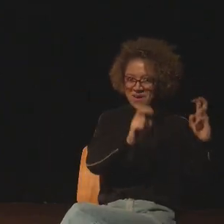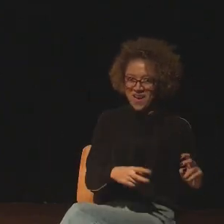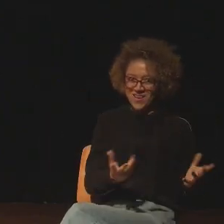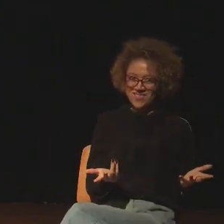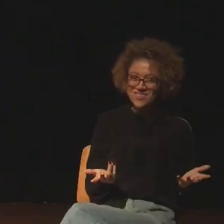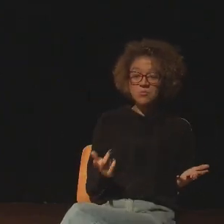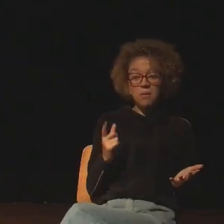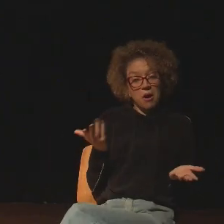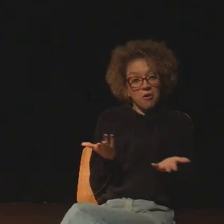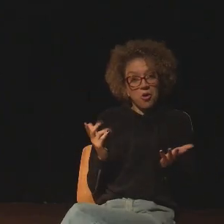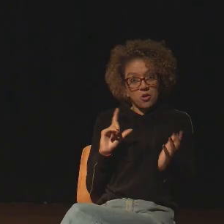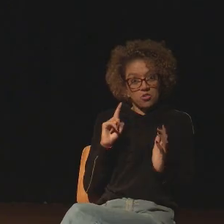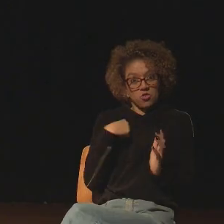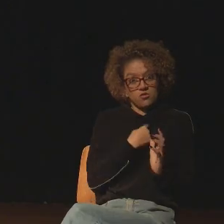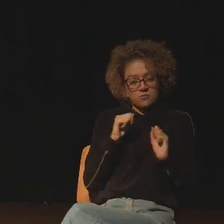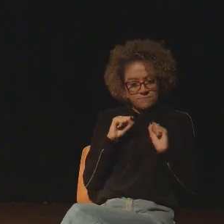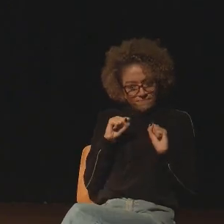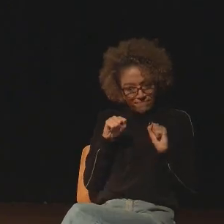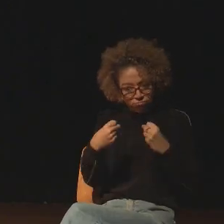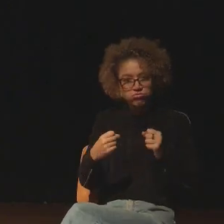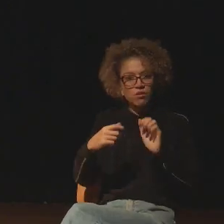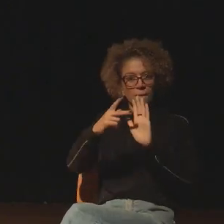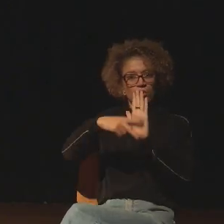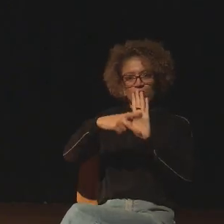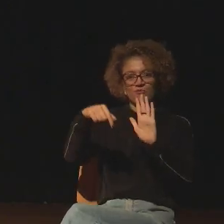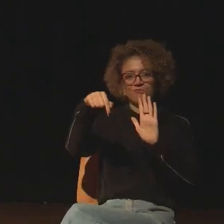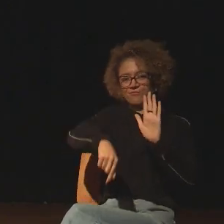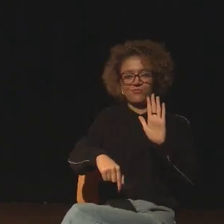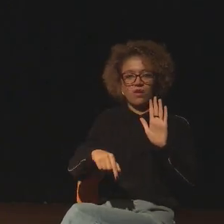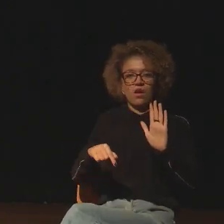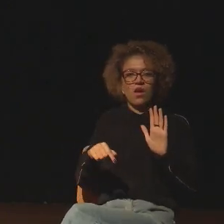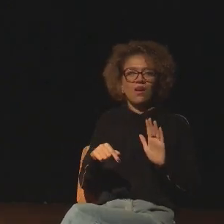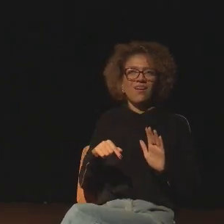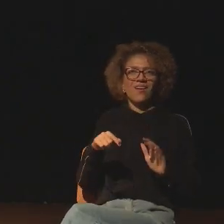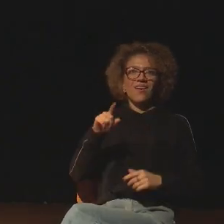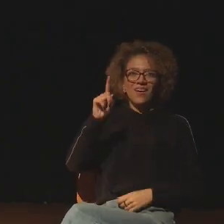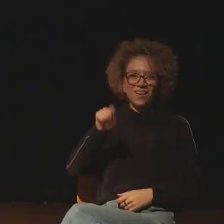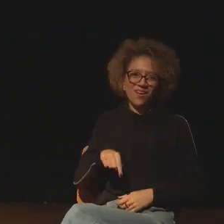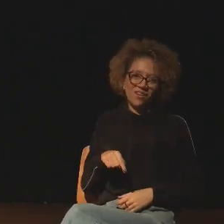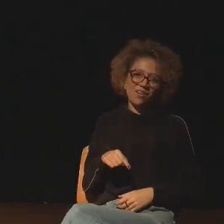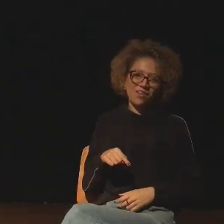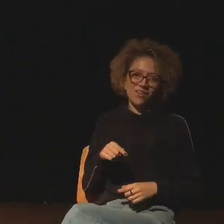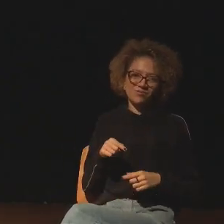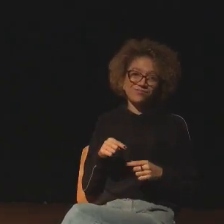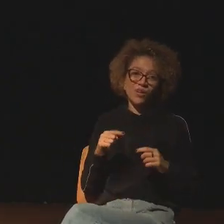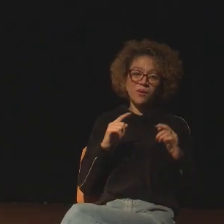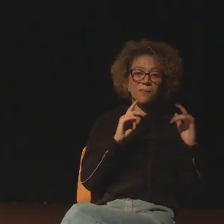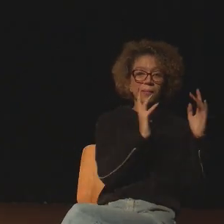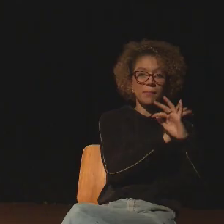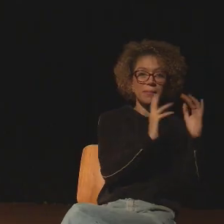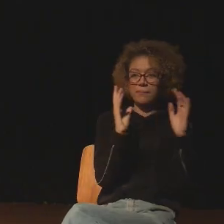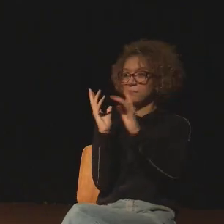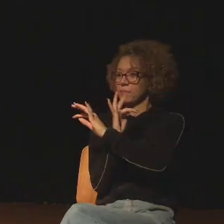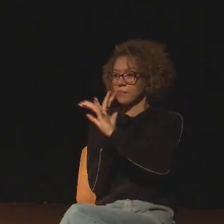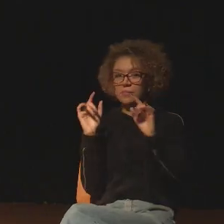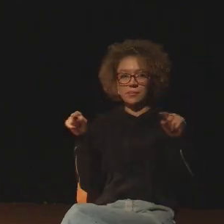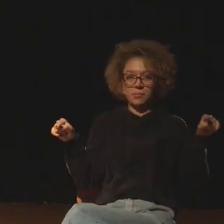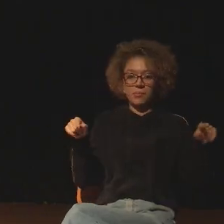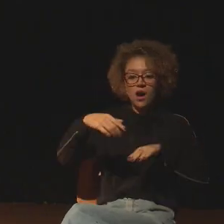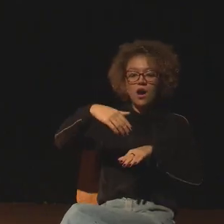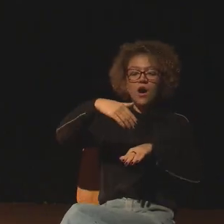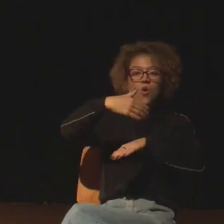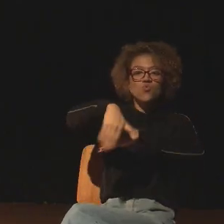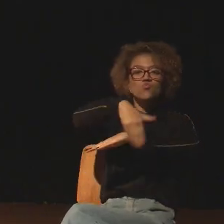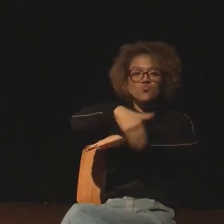está trabalhando, debruçado nesse projeto que é a conexão via espaço público entre os dois. Tem uma parte do projeto